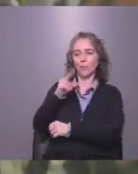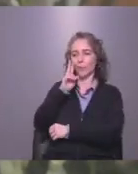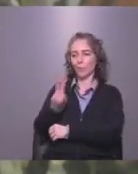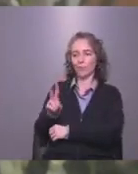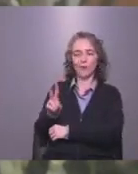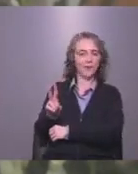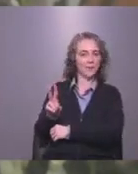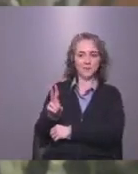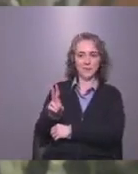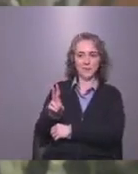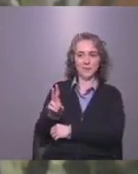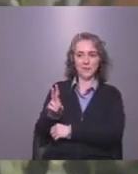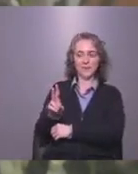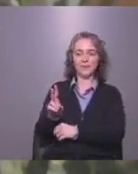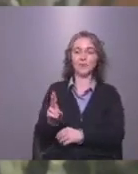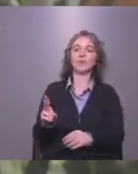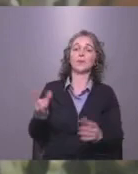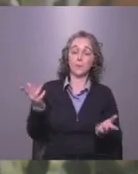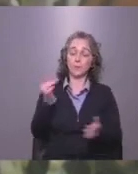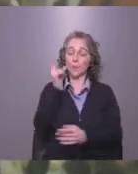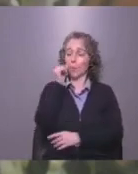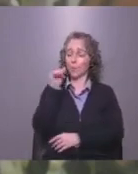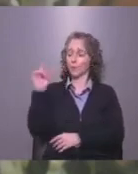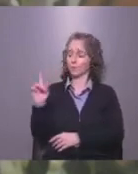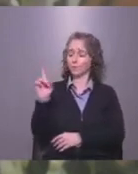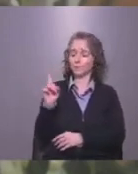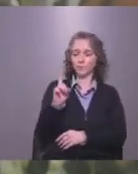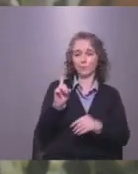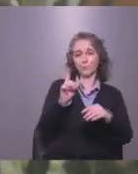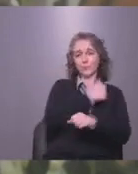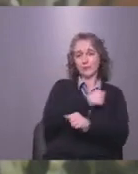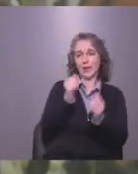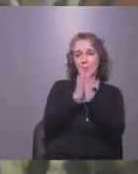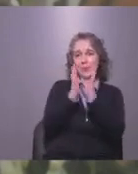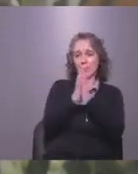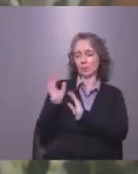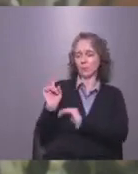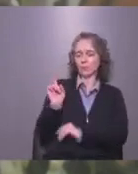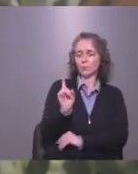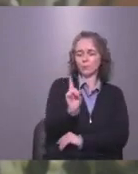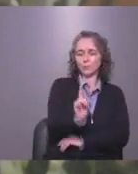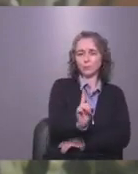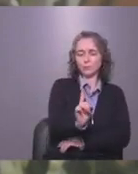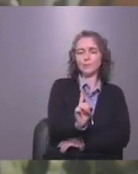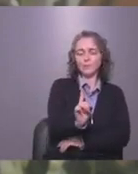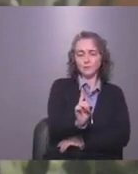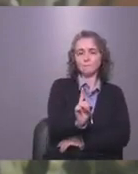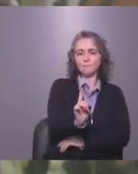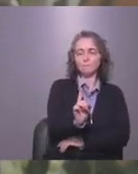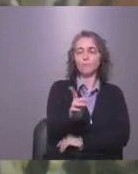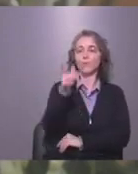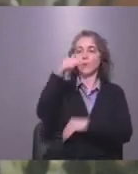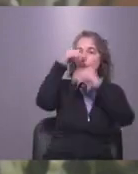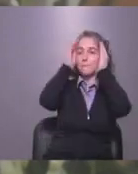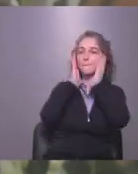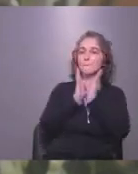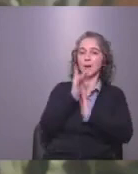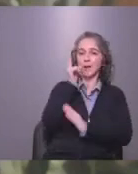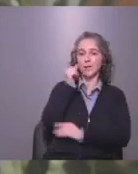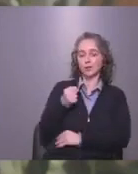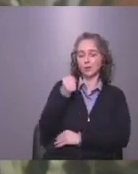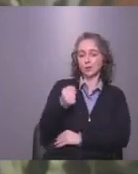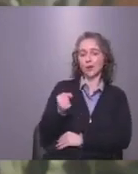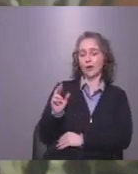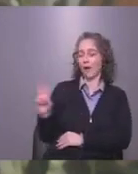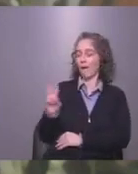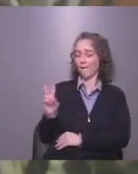tempo movido pelo Espírito. Quando os pais de Jesus trouxeram o menino para cumprirem as prescrições da lei